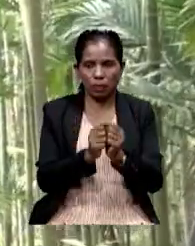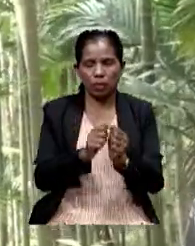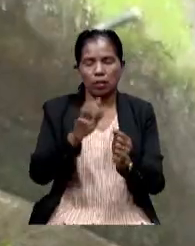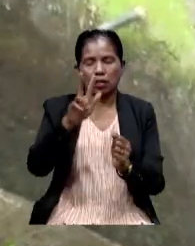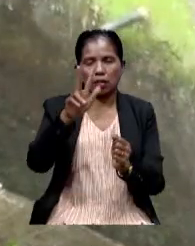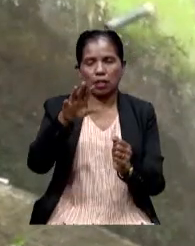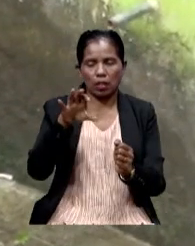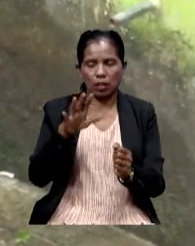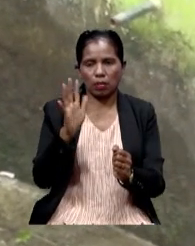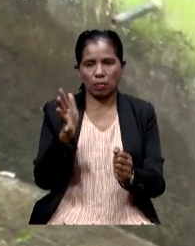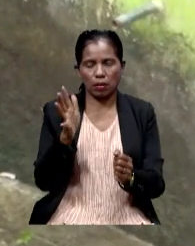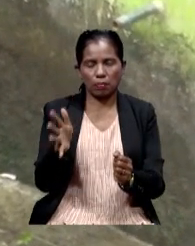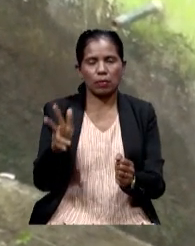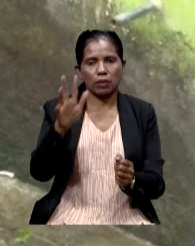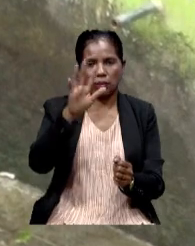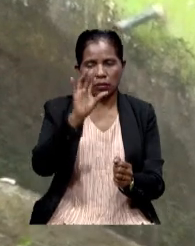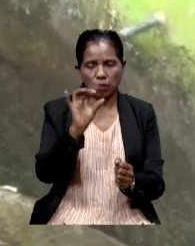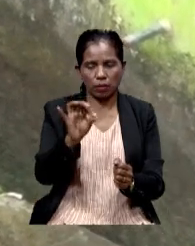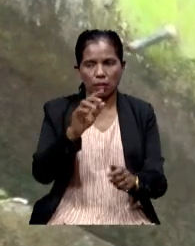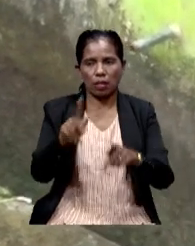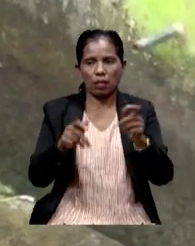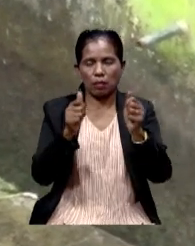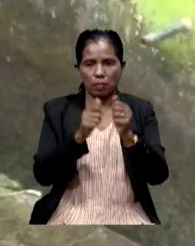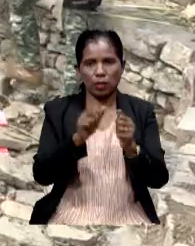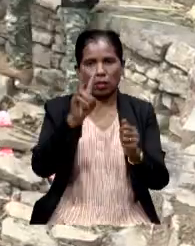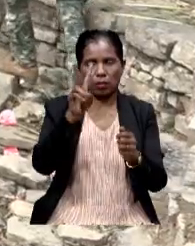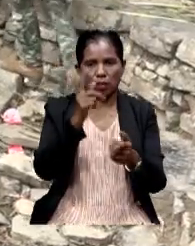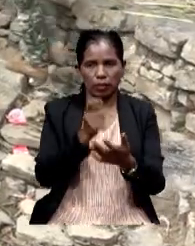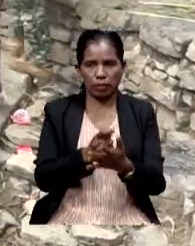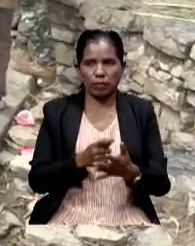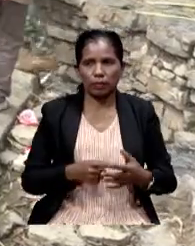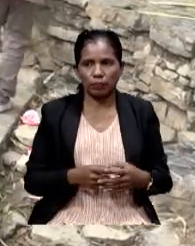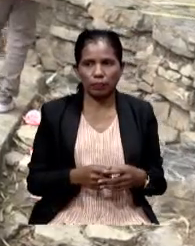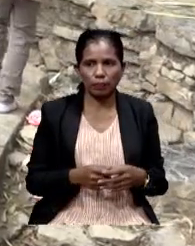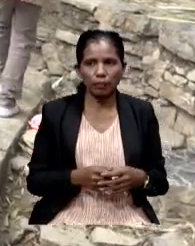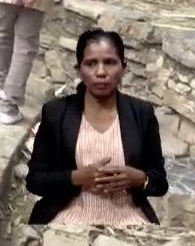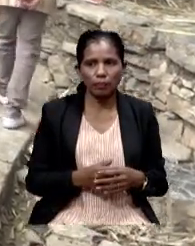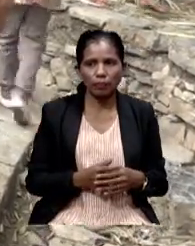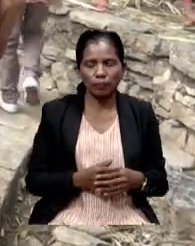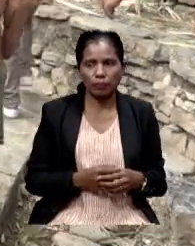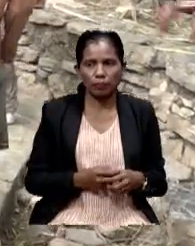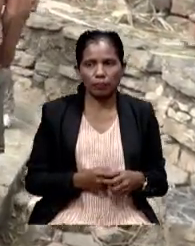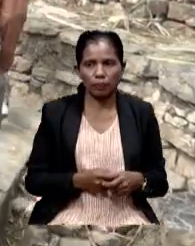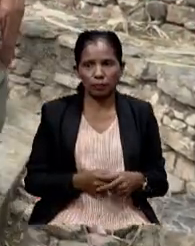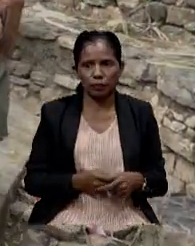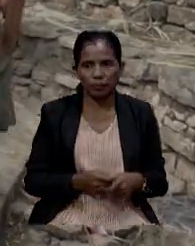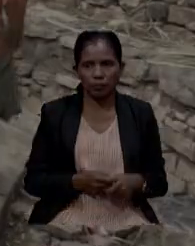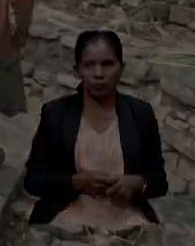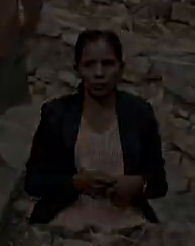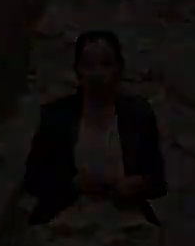atustolu limanulu recensia no população rihun ruaresin. Felicitas Borges, Jaime dos Santos, GMN.